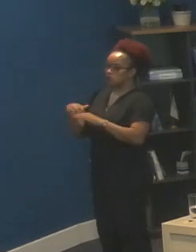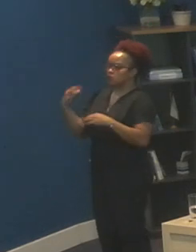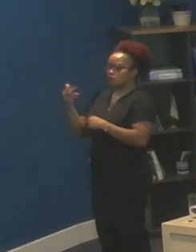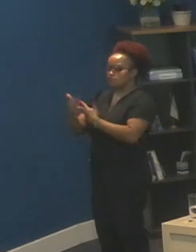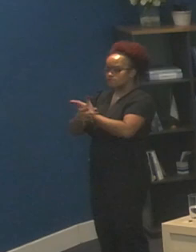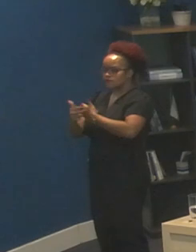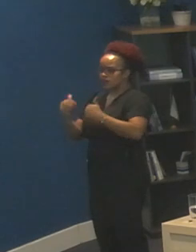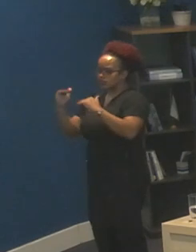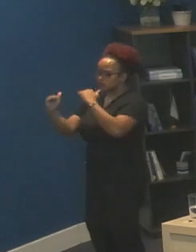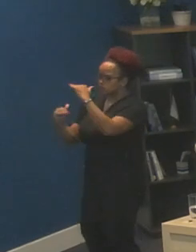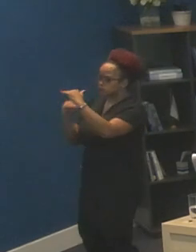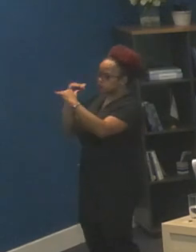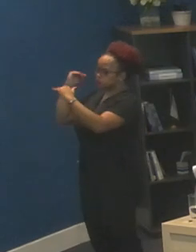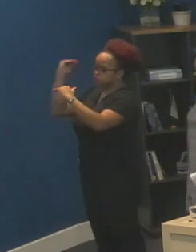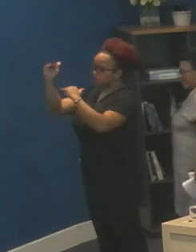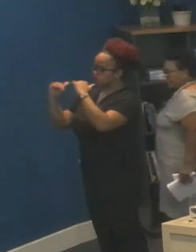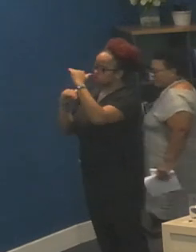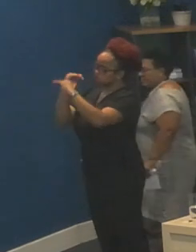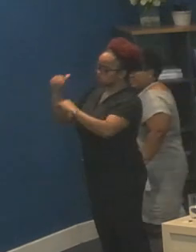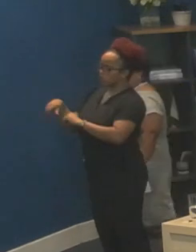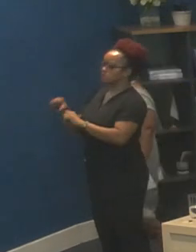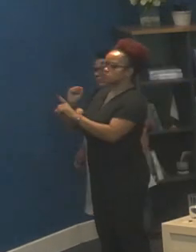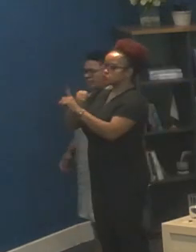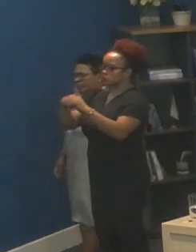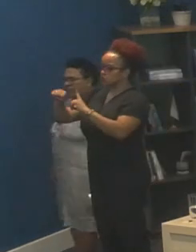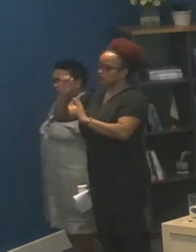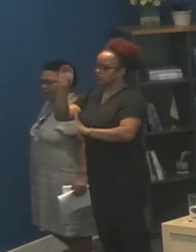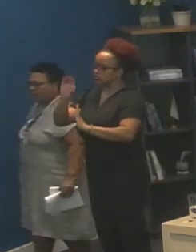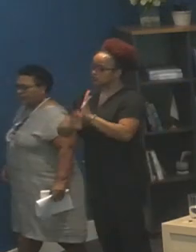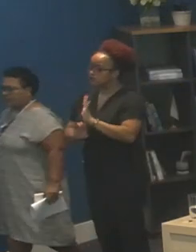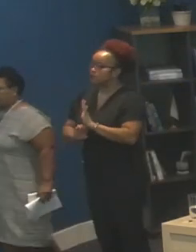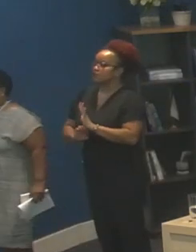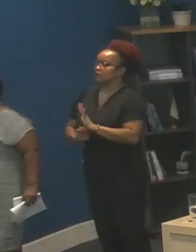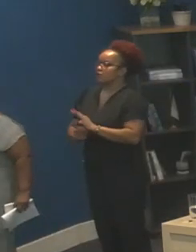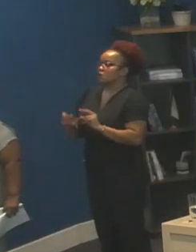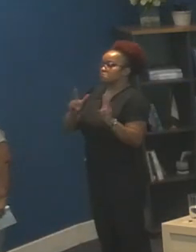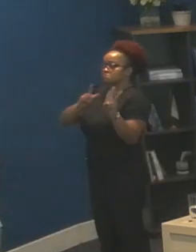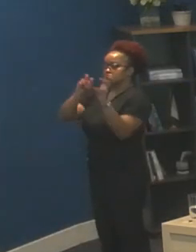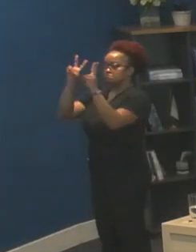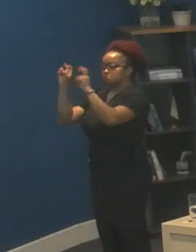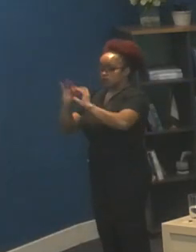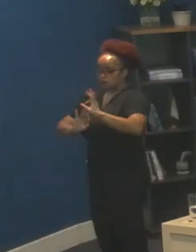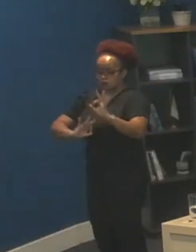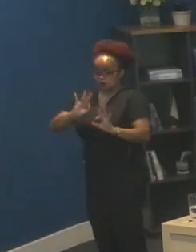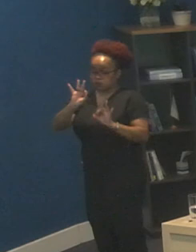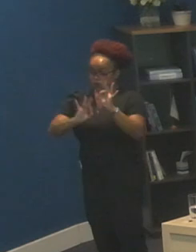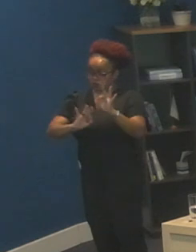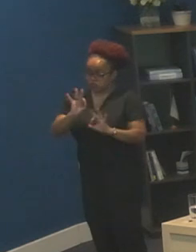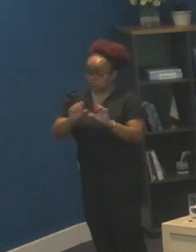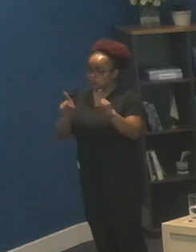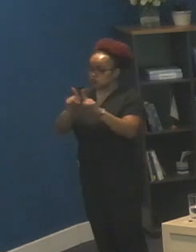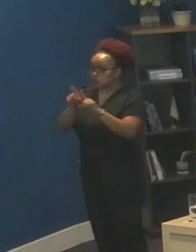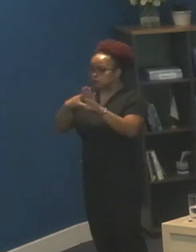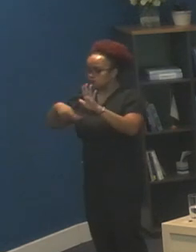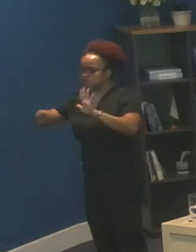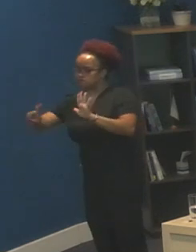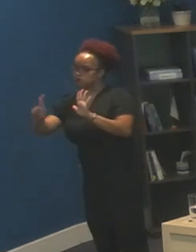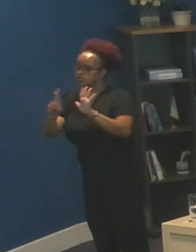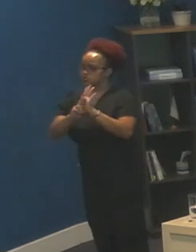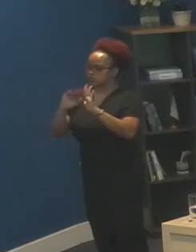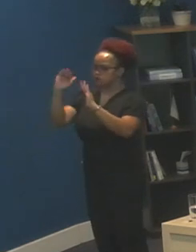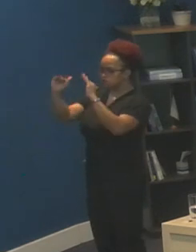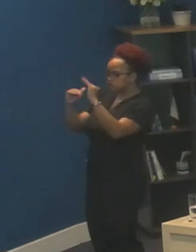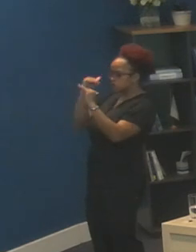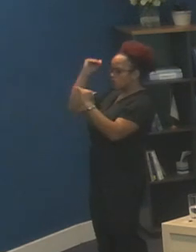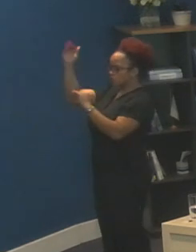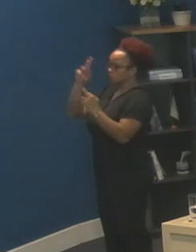diversas entidades da sociedade civil voltadas para a temática do projeto, bem como representantes de